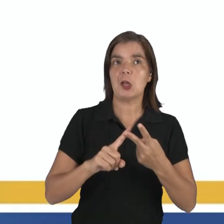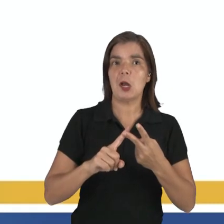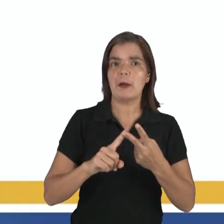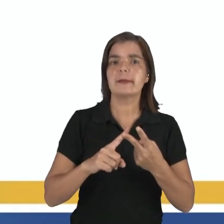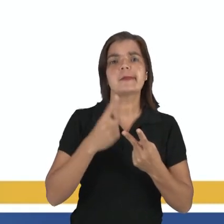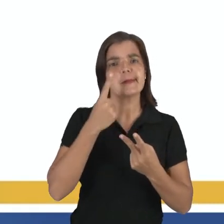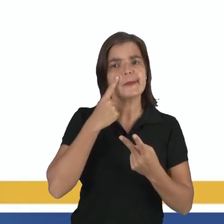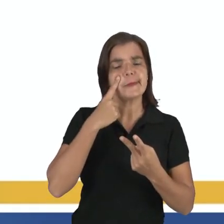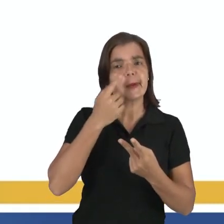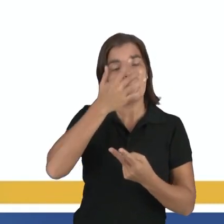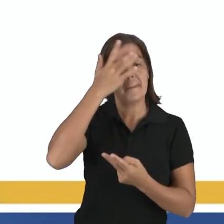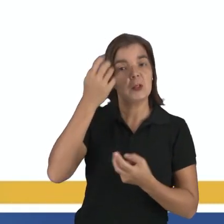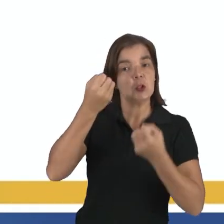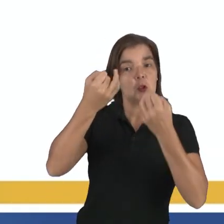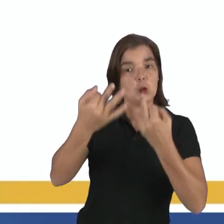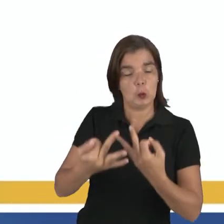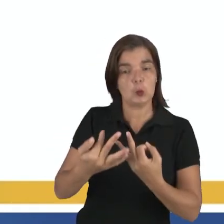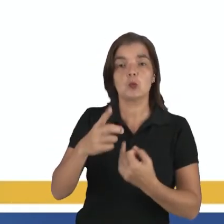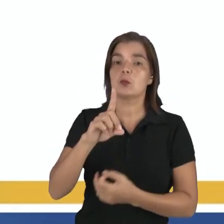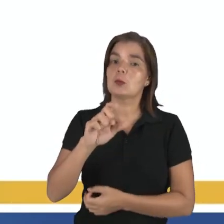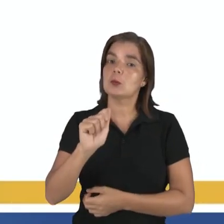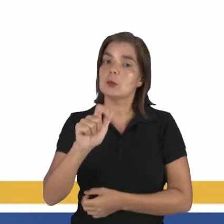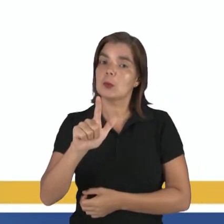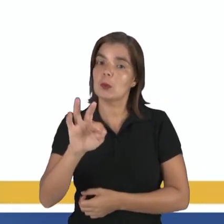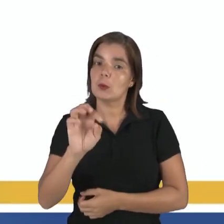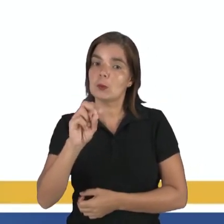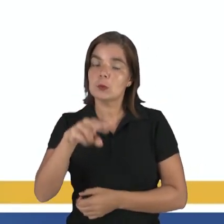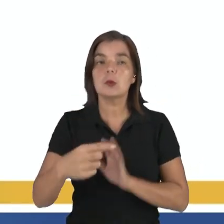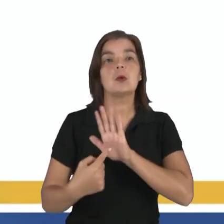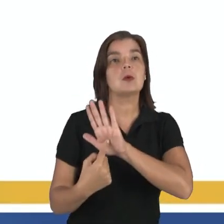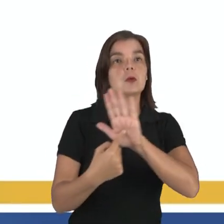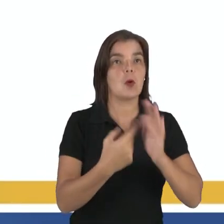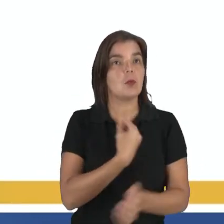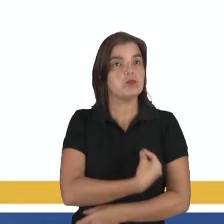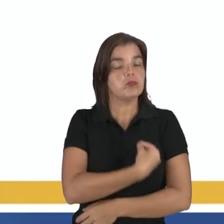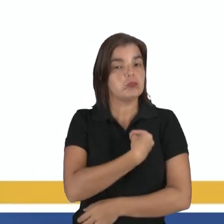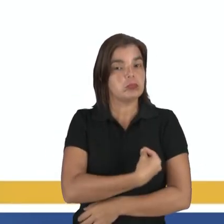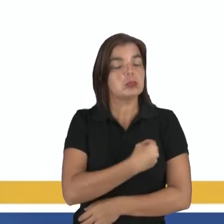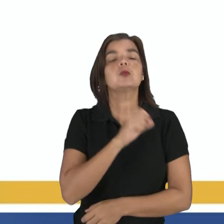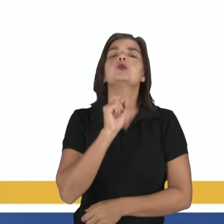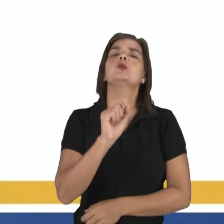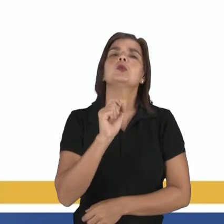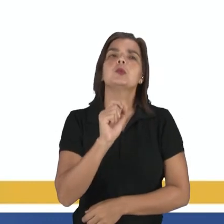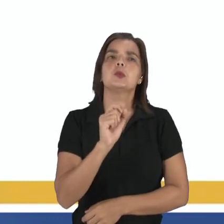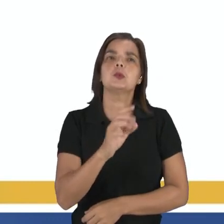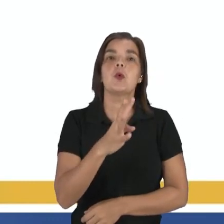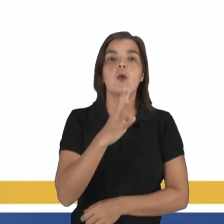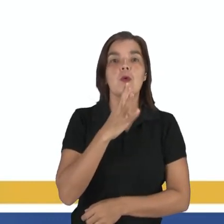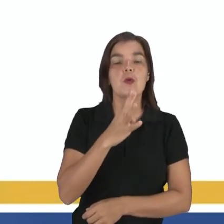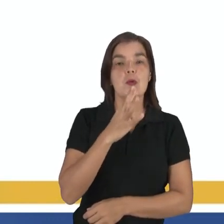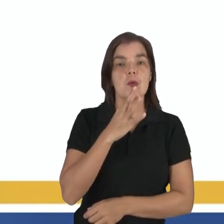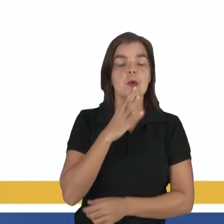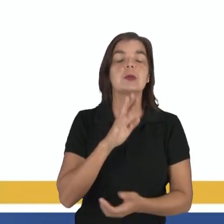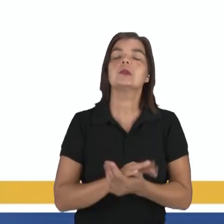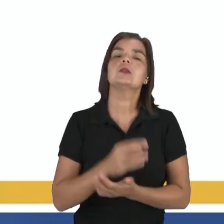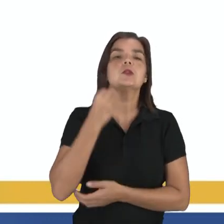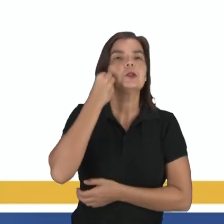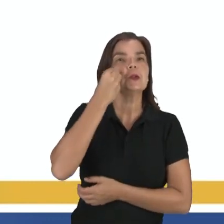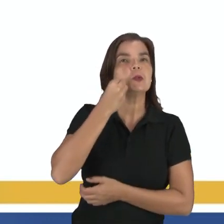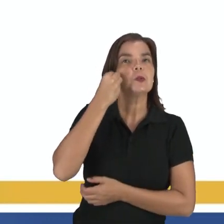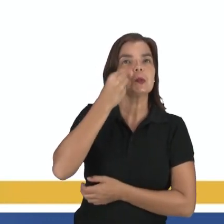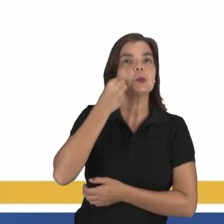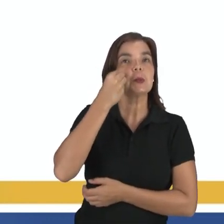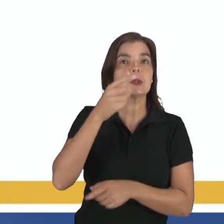Indivisibilidade, a gente sabe que quem falou sobre isso foi Dalton. E a presença, ele descobriu, né, com o seu modelo, através dos